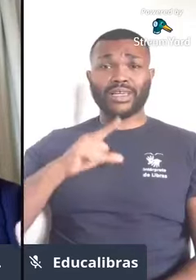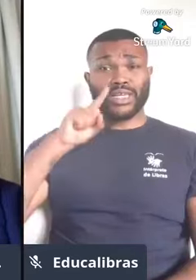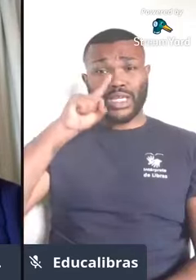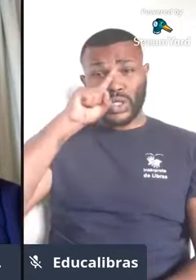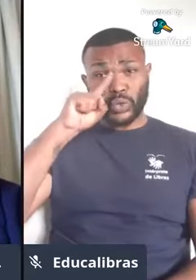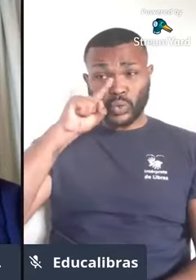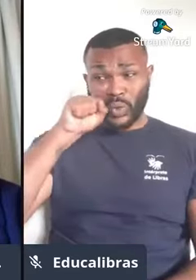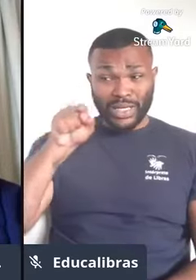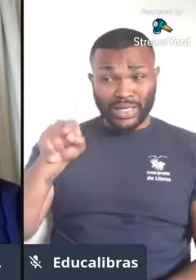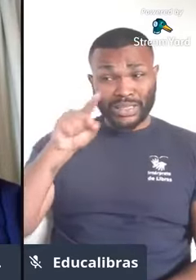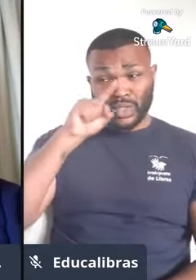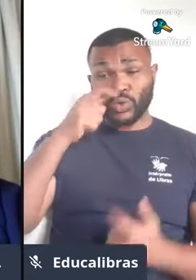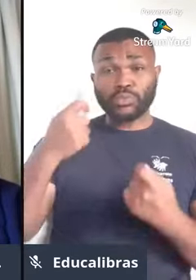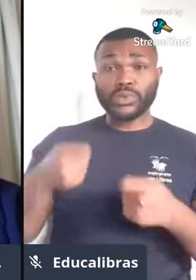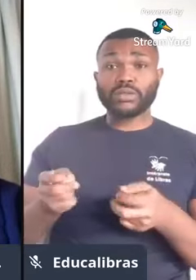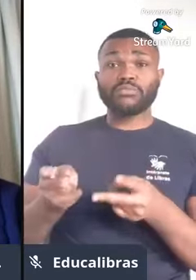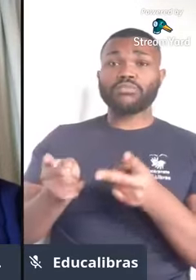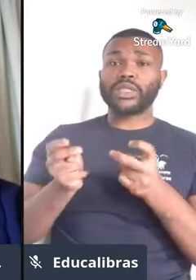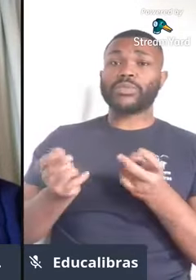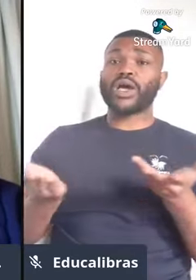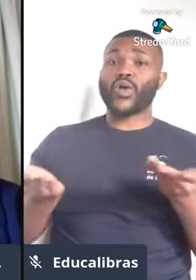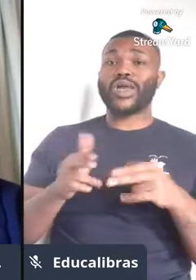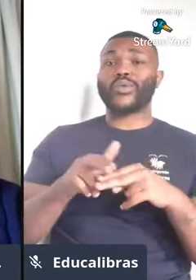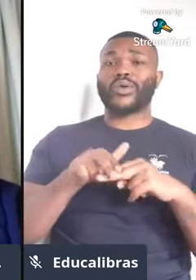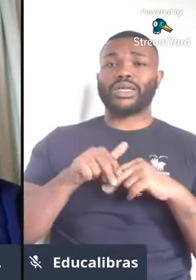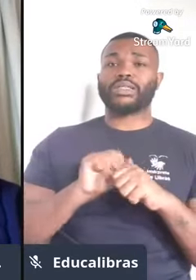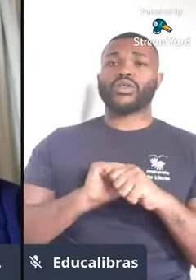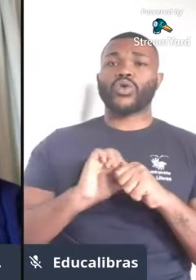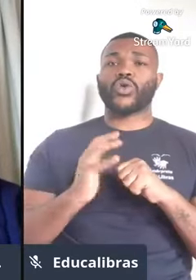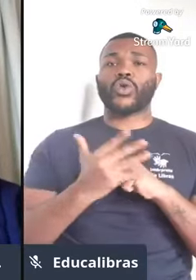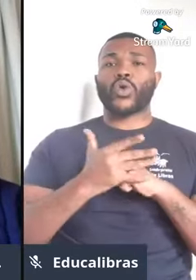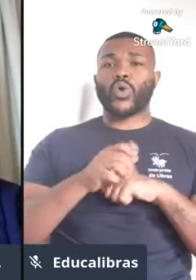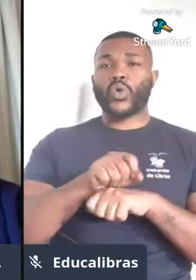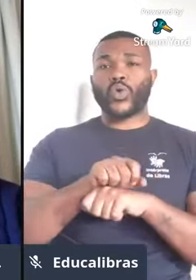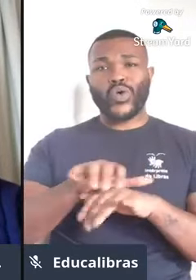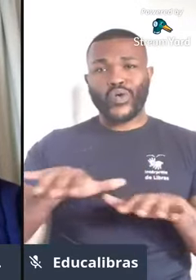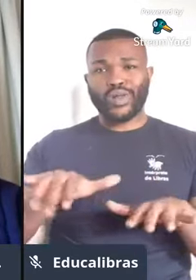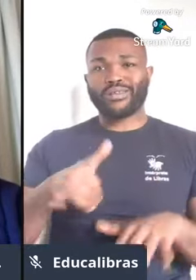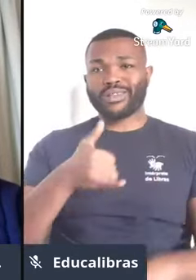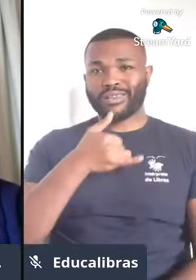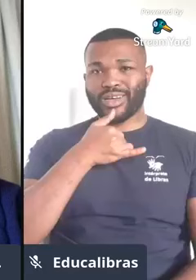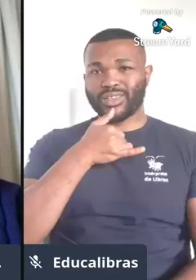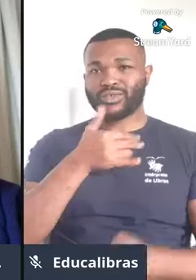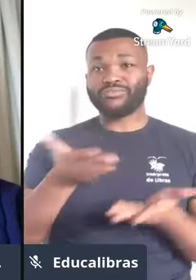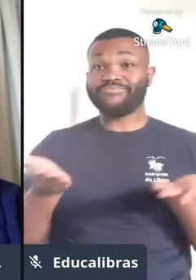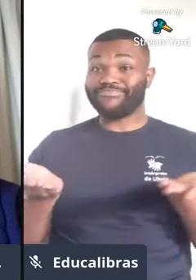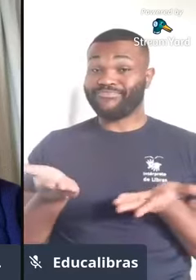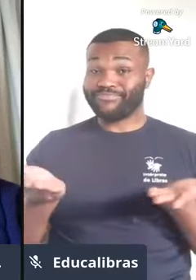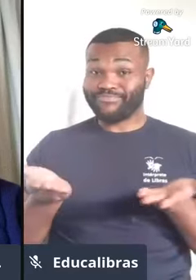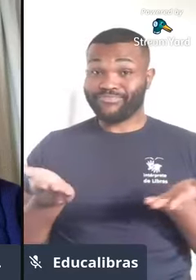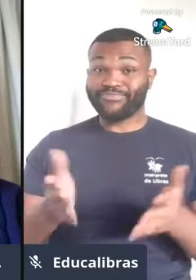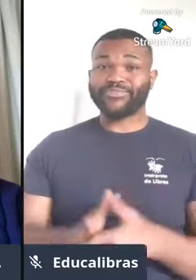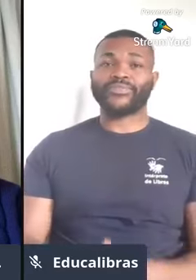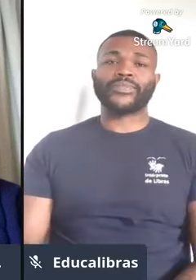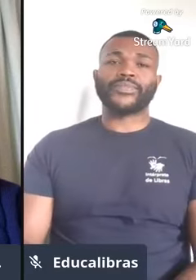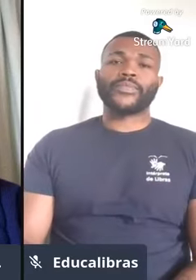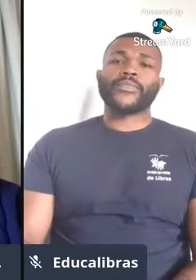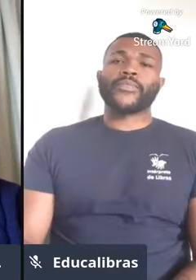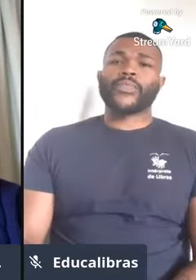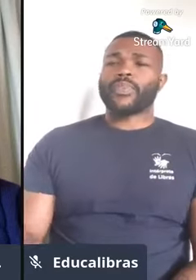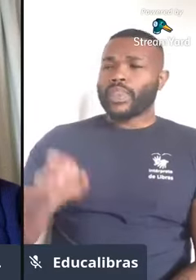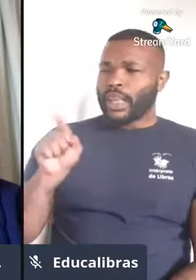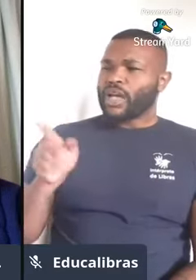observados nesses momentos de pandemia, de triste situação que a gente vive atualmente. Bom, você falou várias